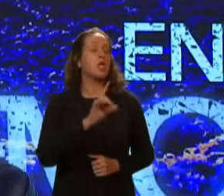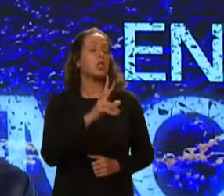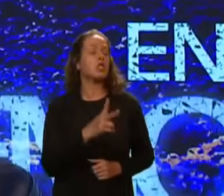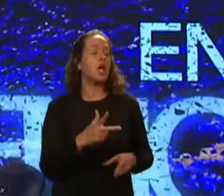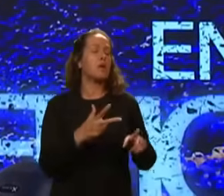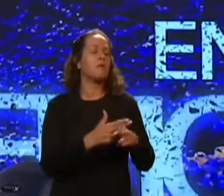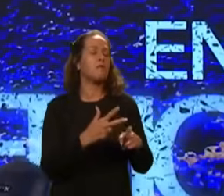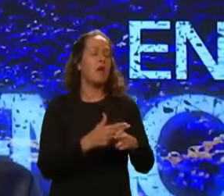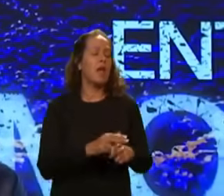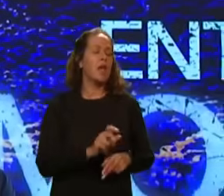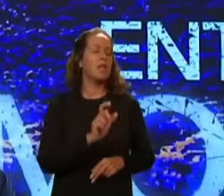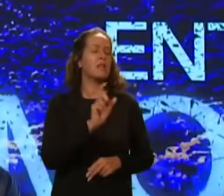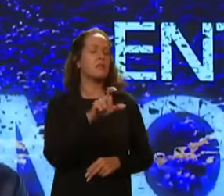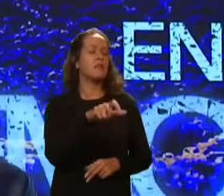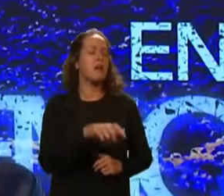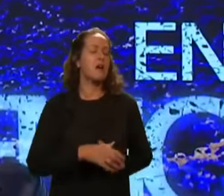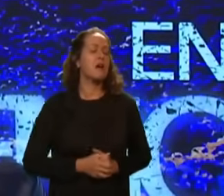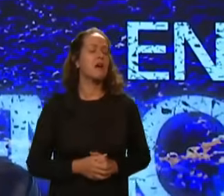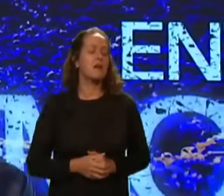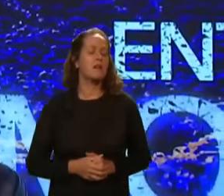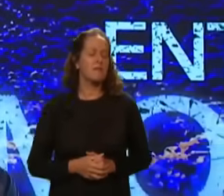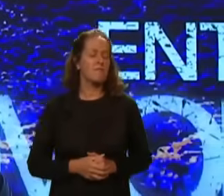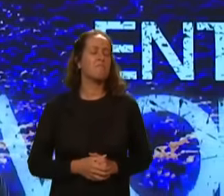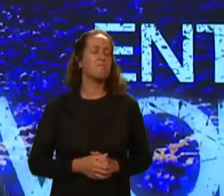TikTok, aí, toma.